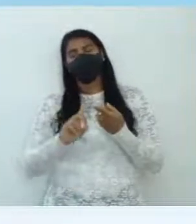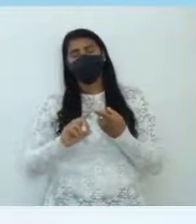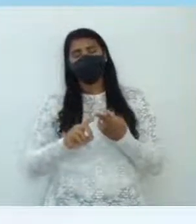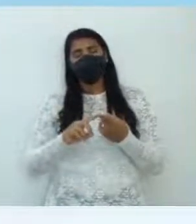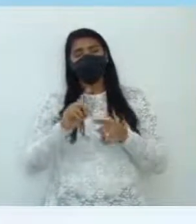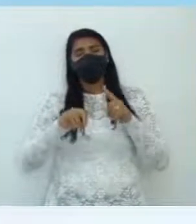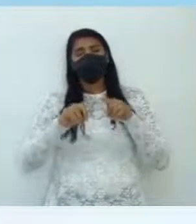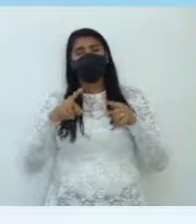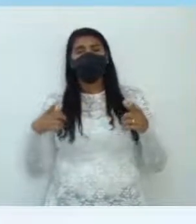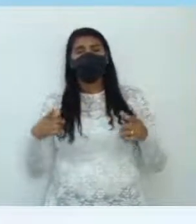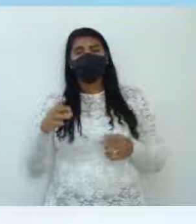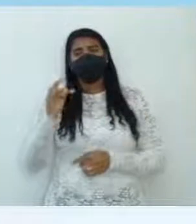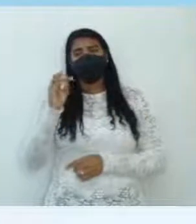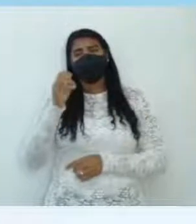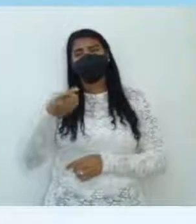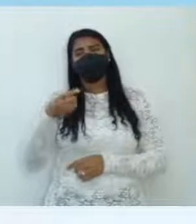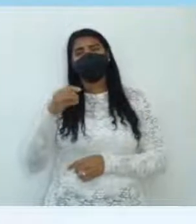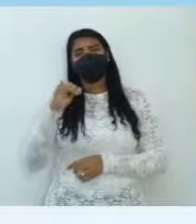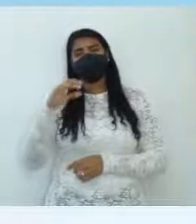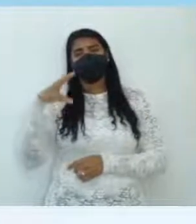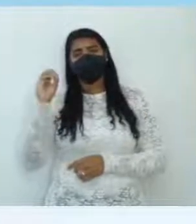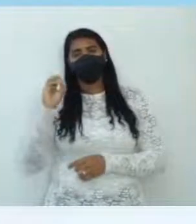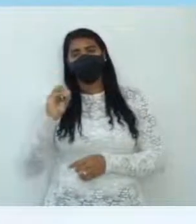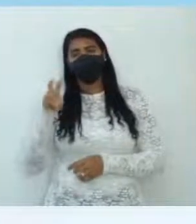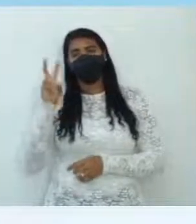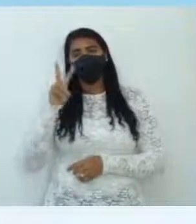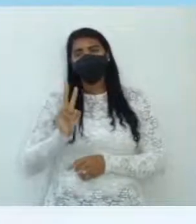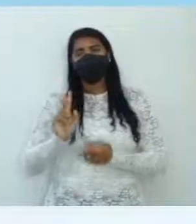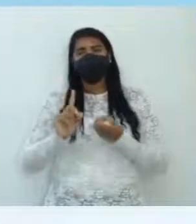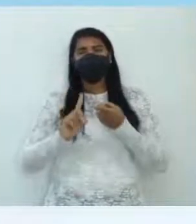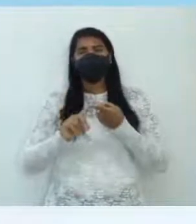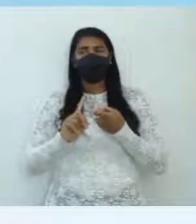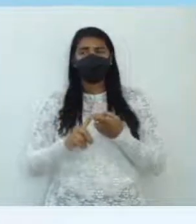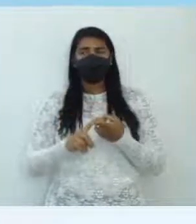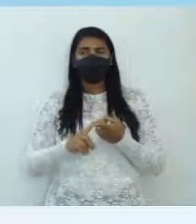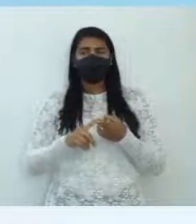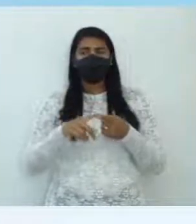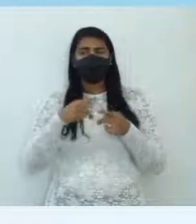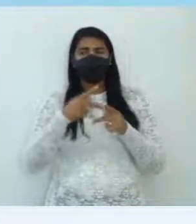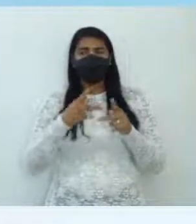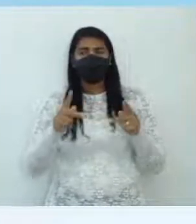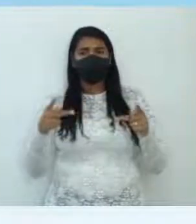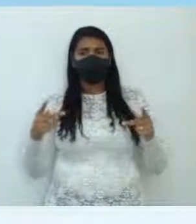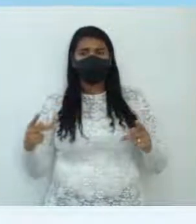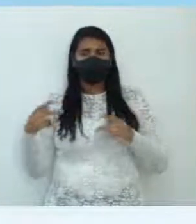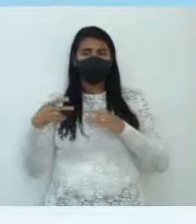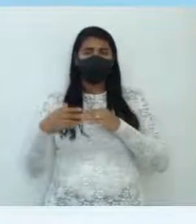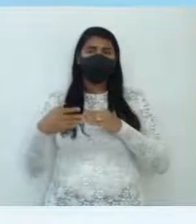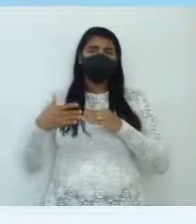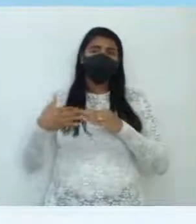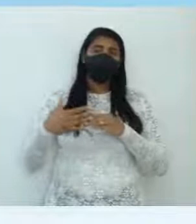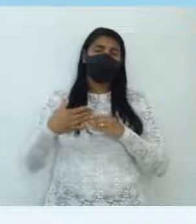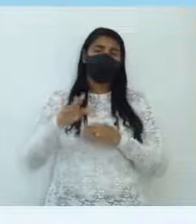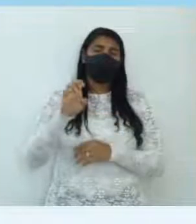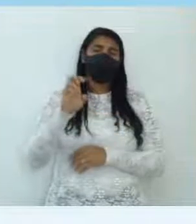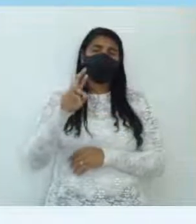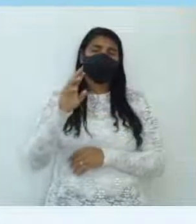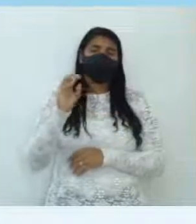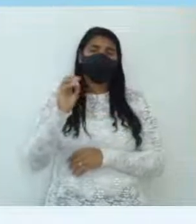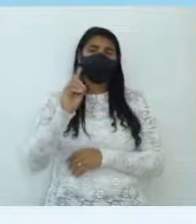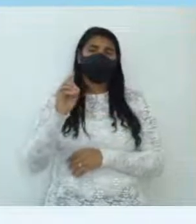bastante tóxicos. E vamos ver a proliferação de processos